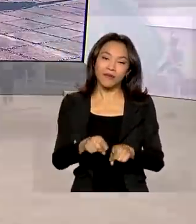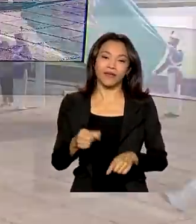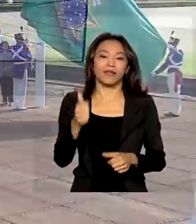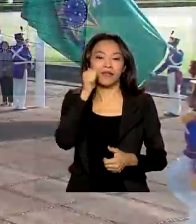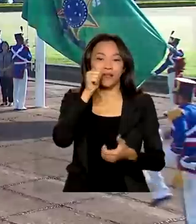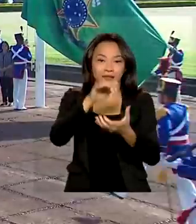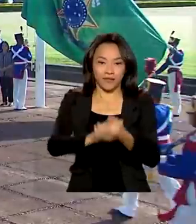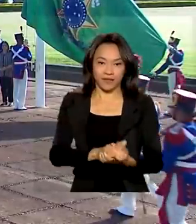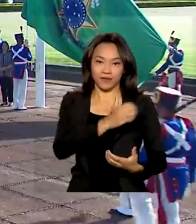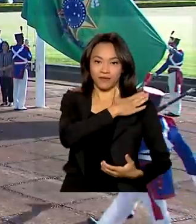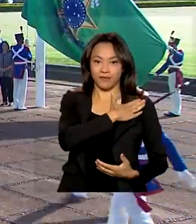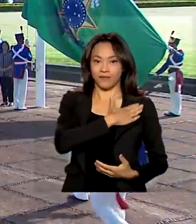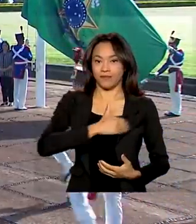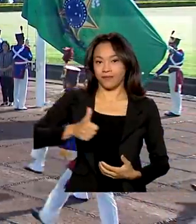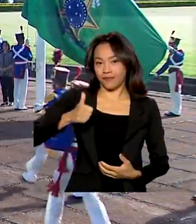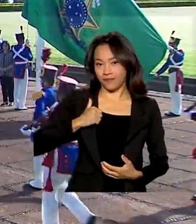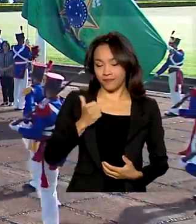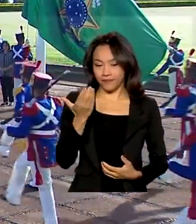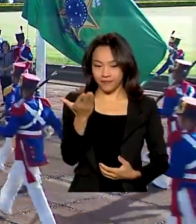Acompanhe com a gente.